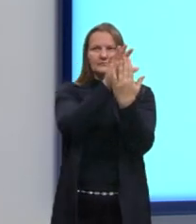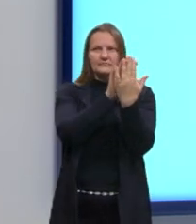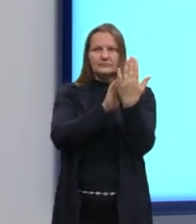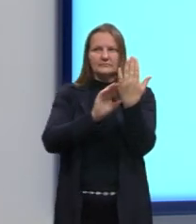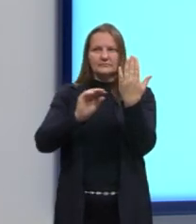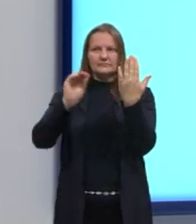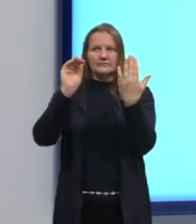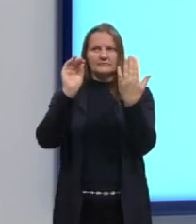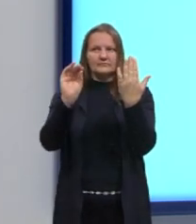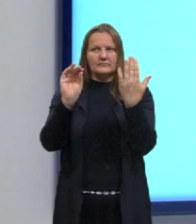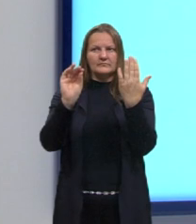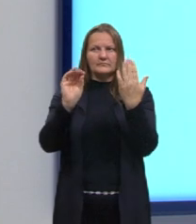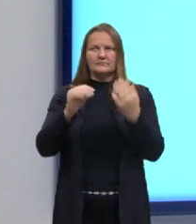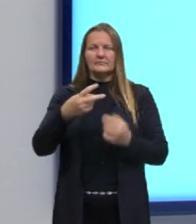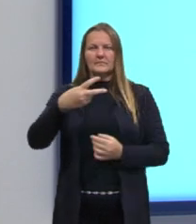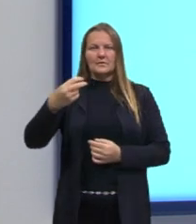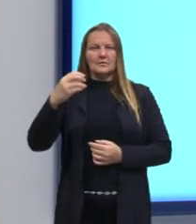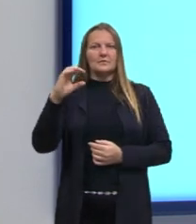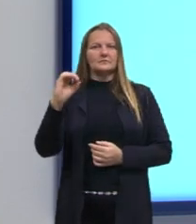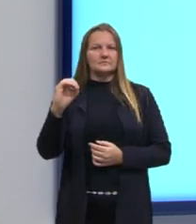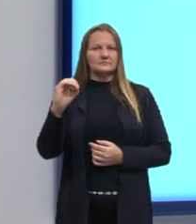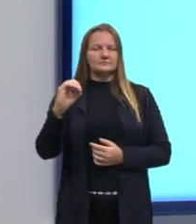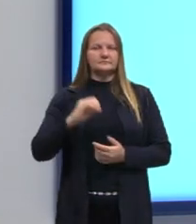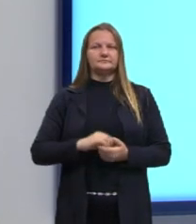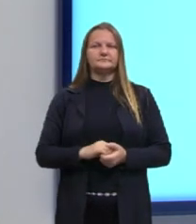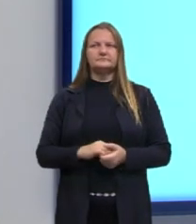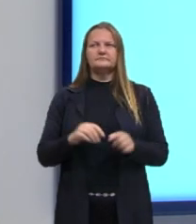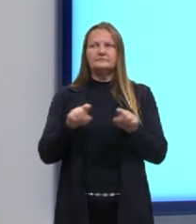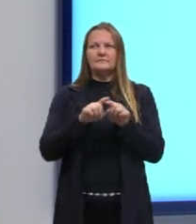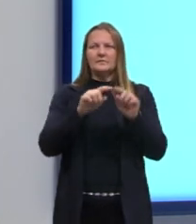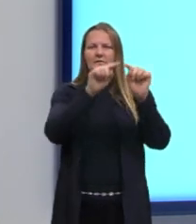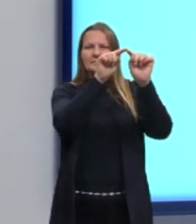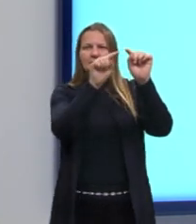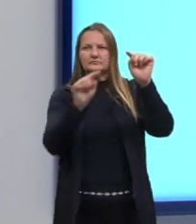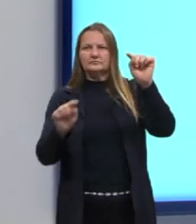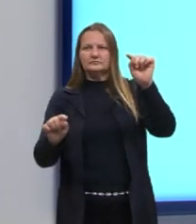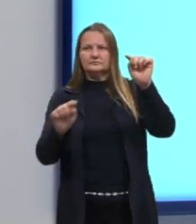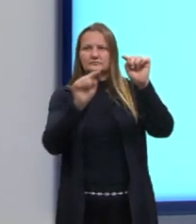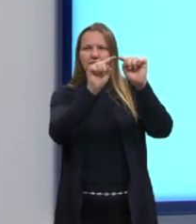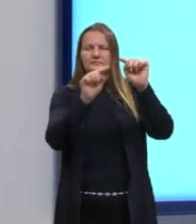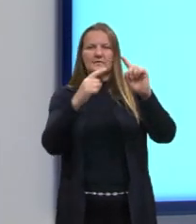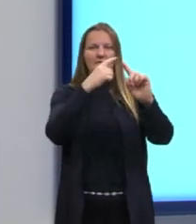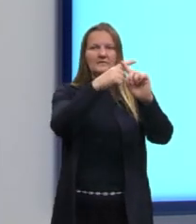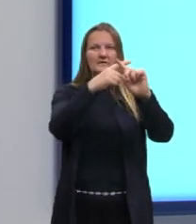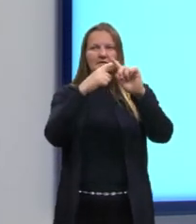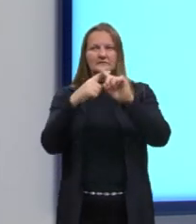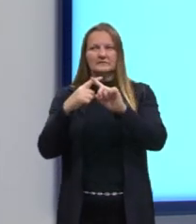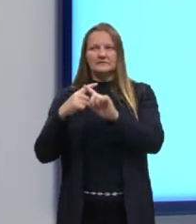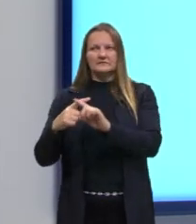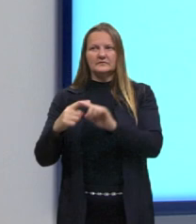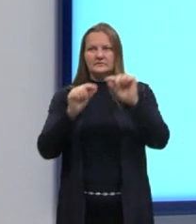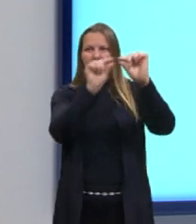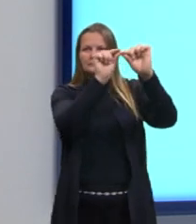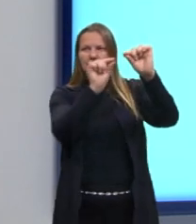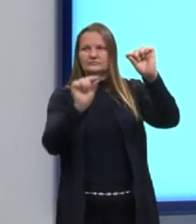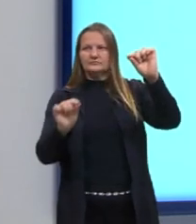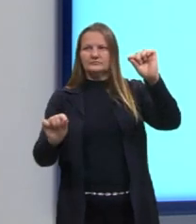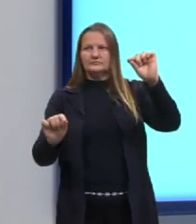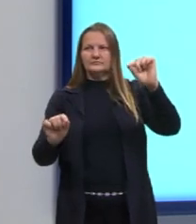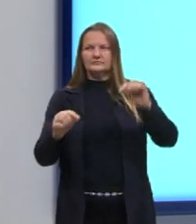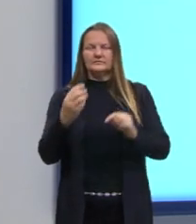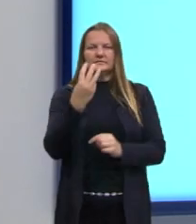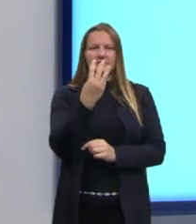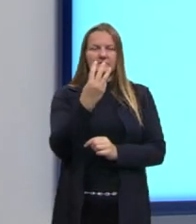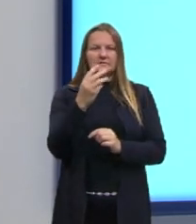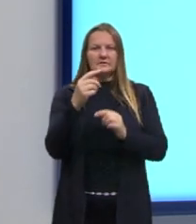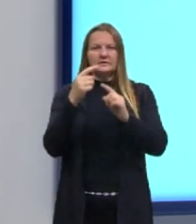Matriz igualamos a zero e aí nós multiplicamos as três diagonais principais e as